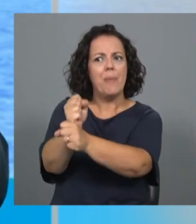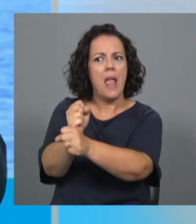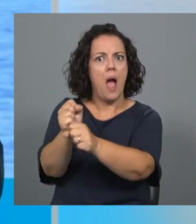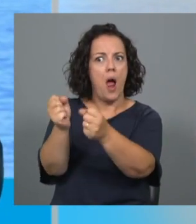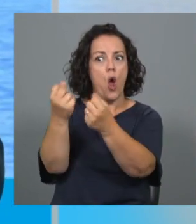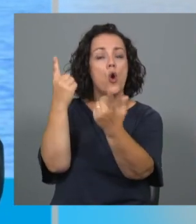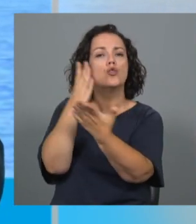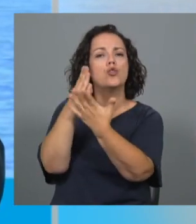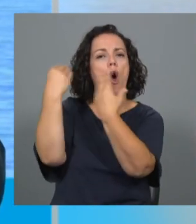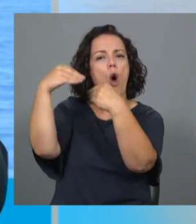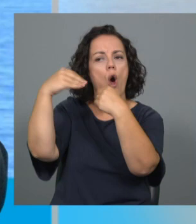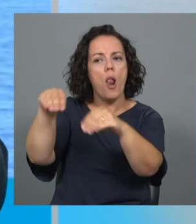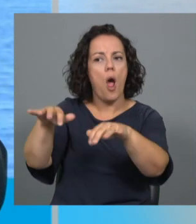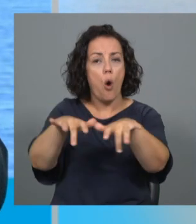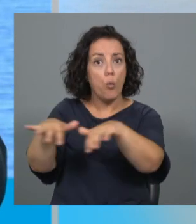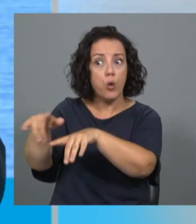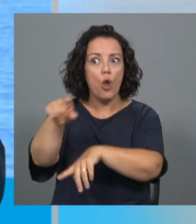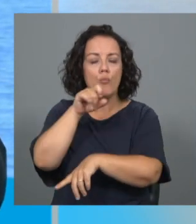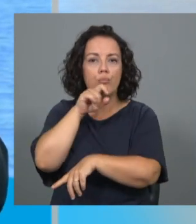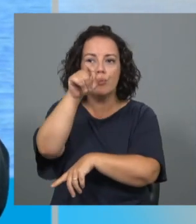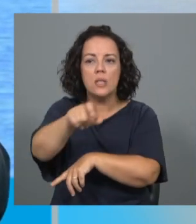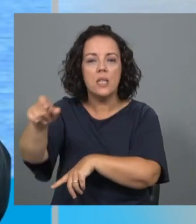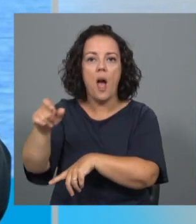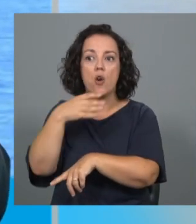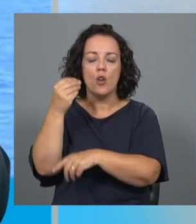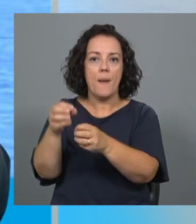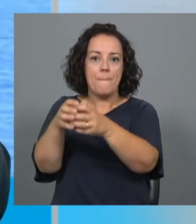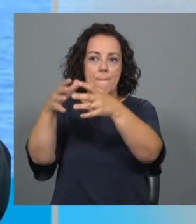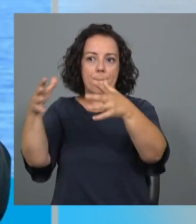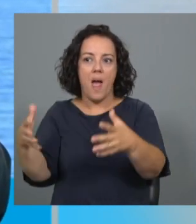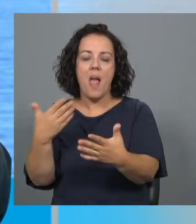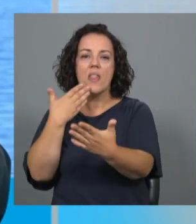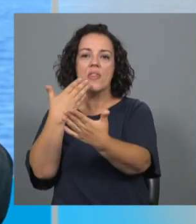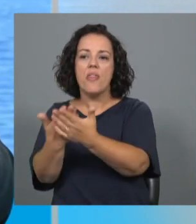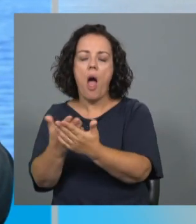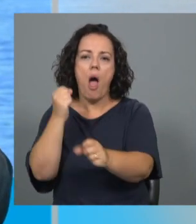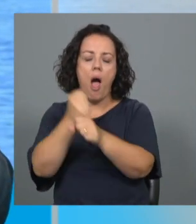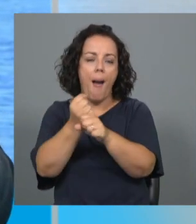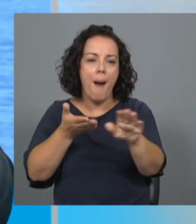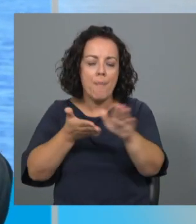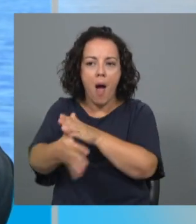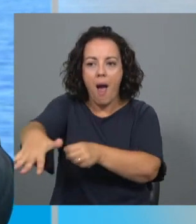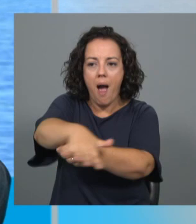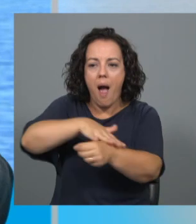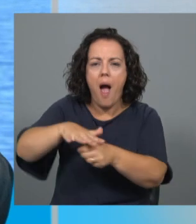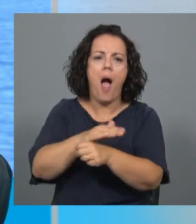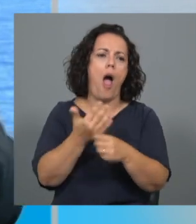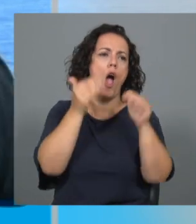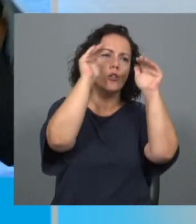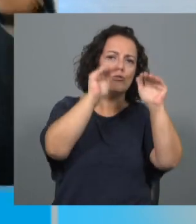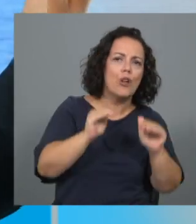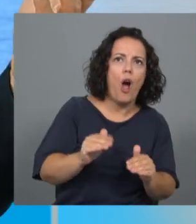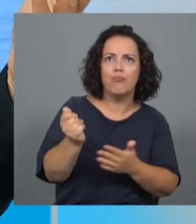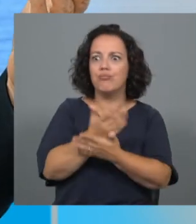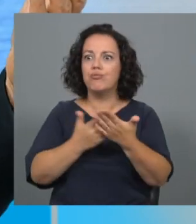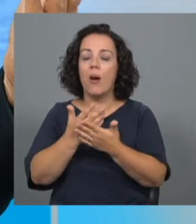no controle de estoques, na informatização. Interromper o ciclo da pobreza, não é? Interromper o ciclo. Quando cheguei a Portugal